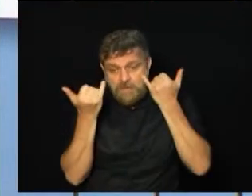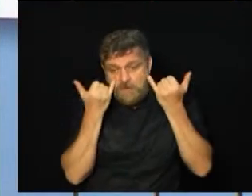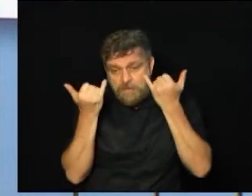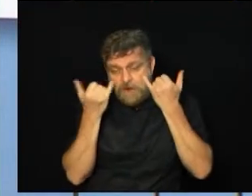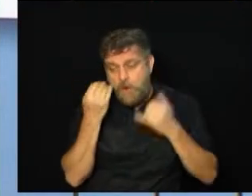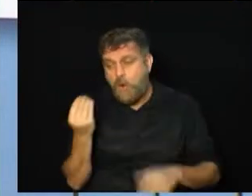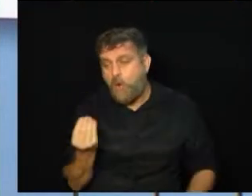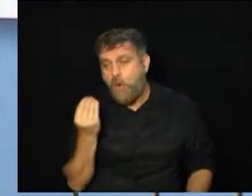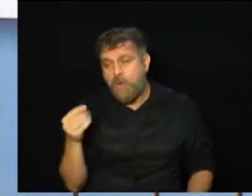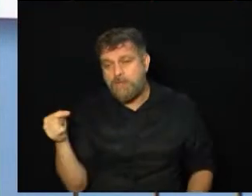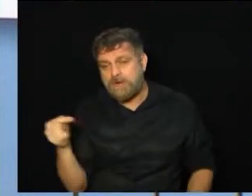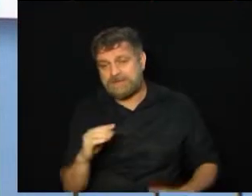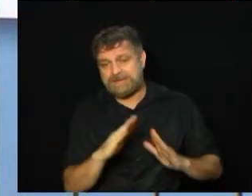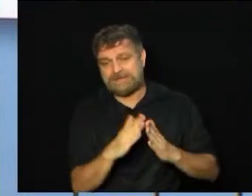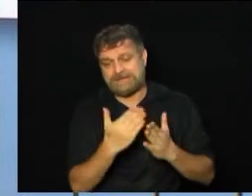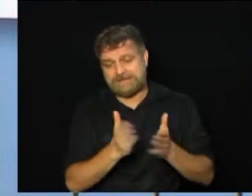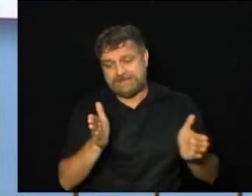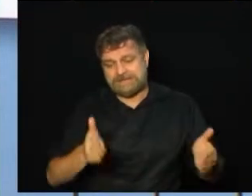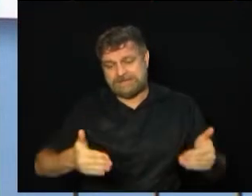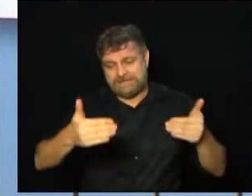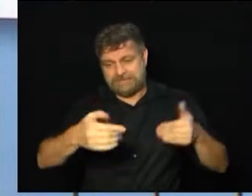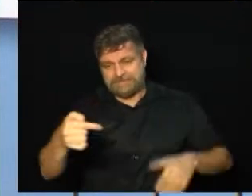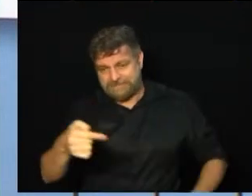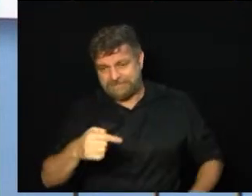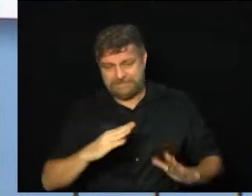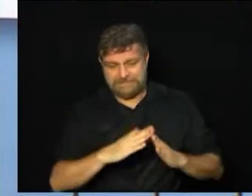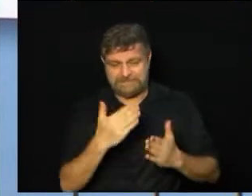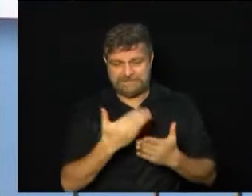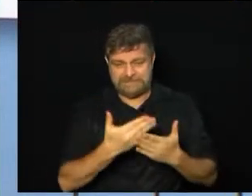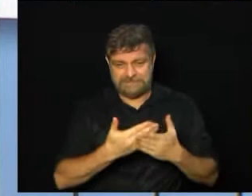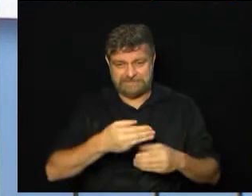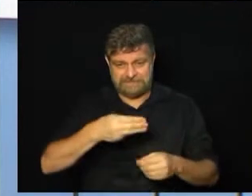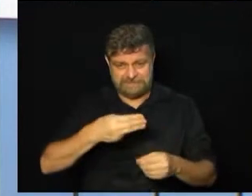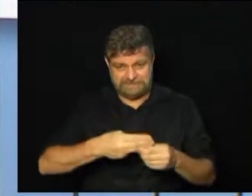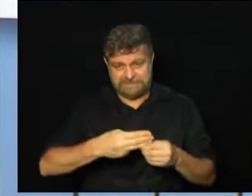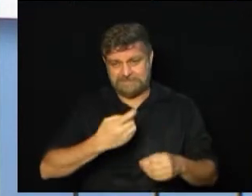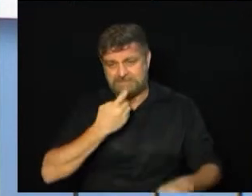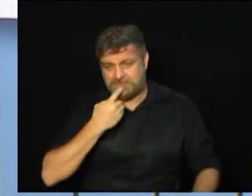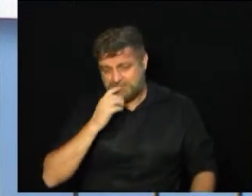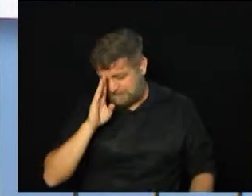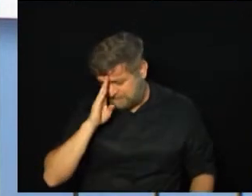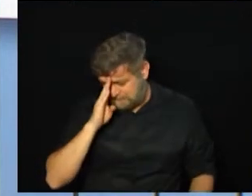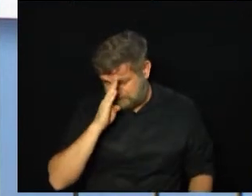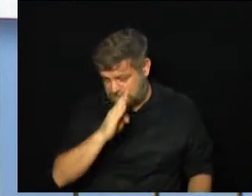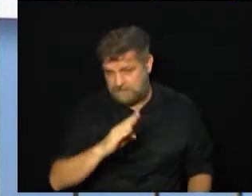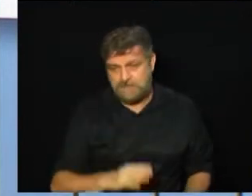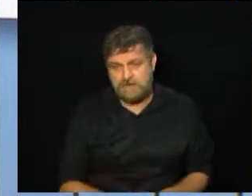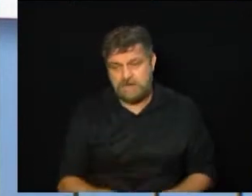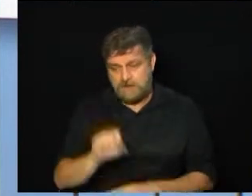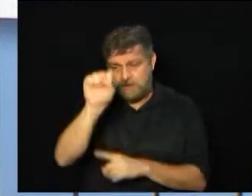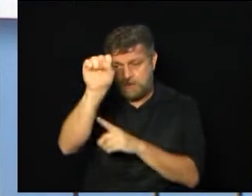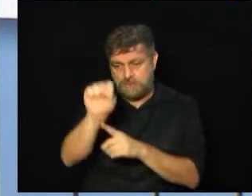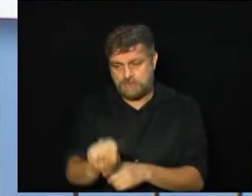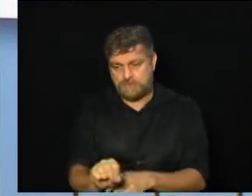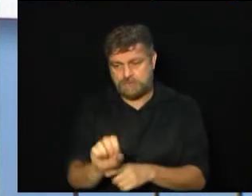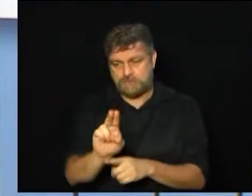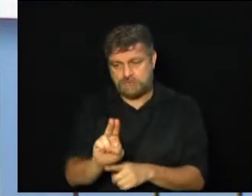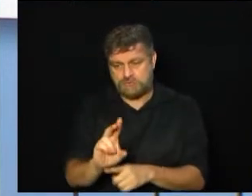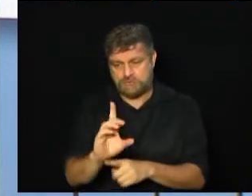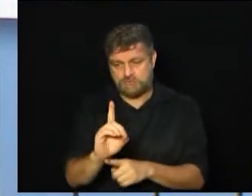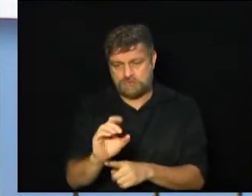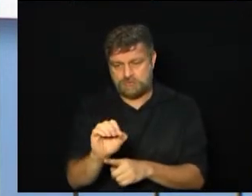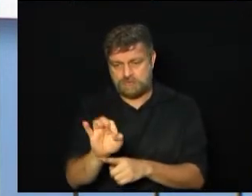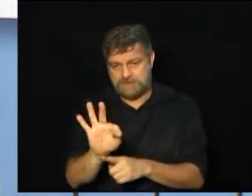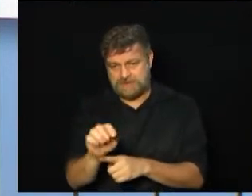a reorganização das salas em escolas da cidade, principalmente no NAED Sudoeste. A